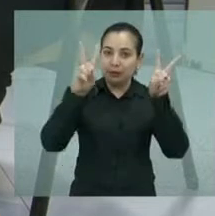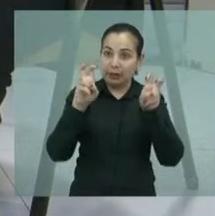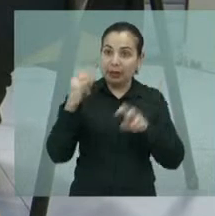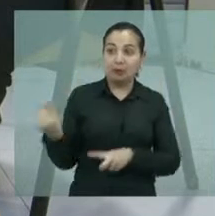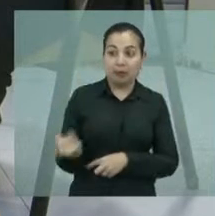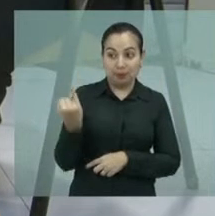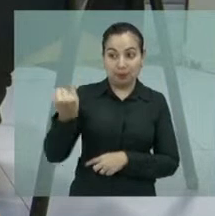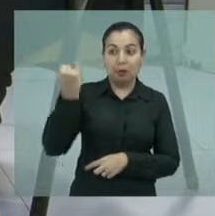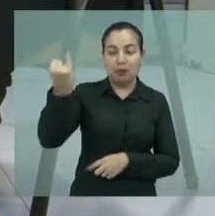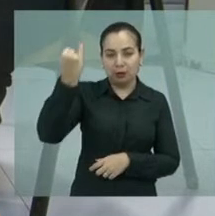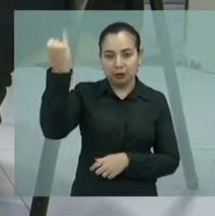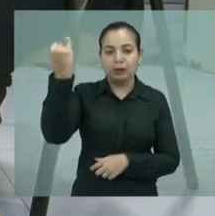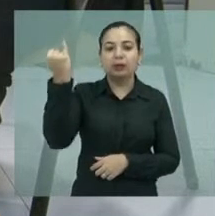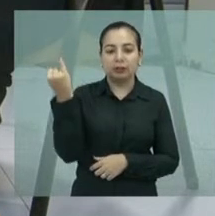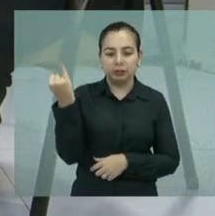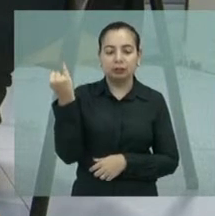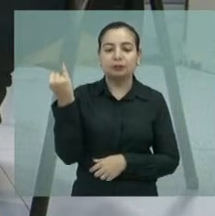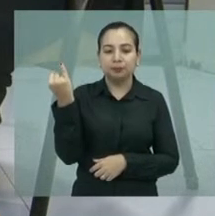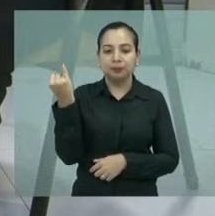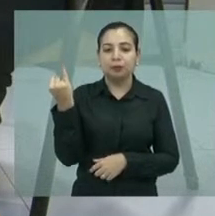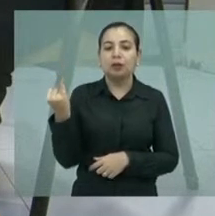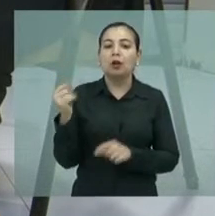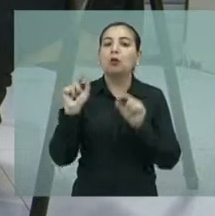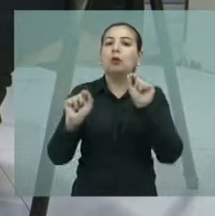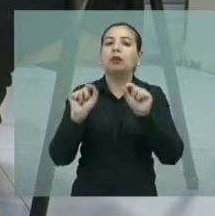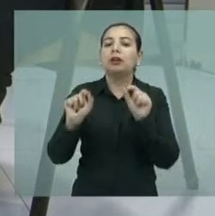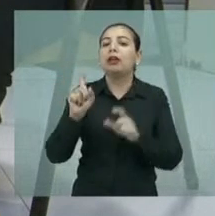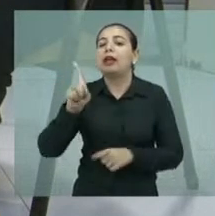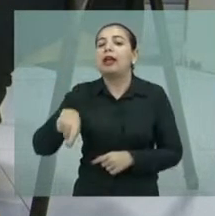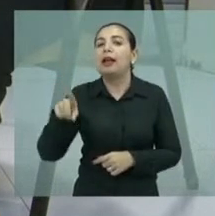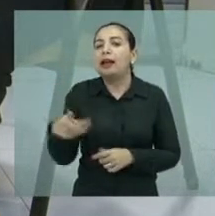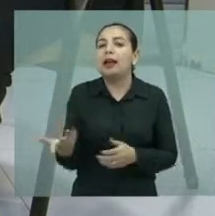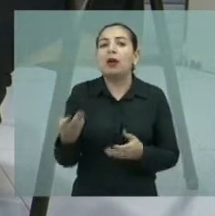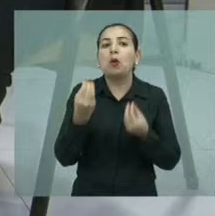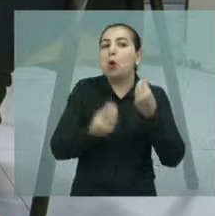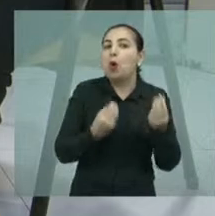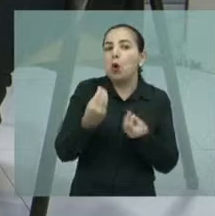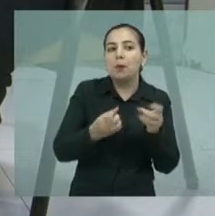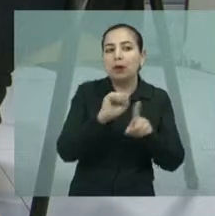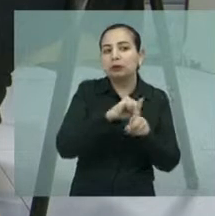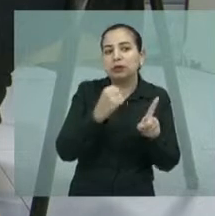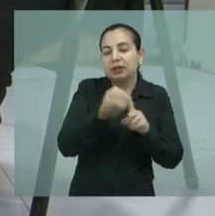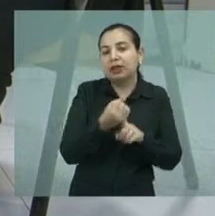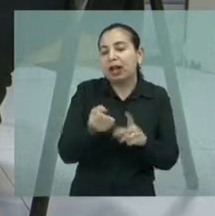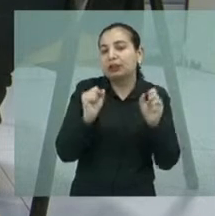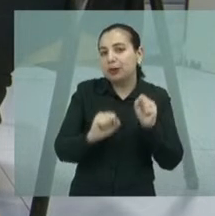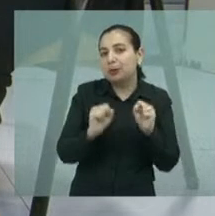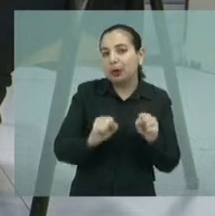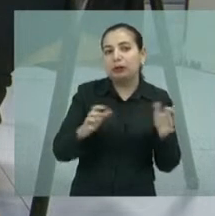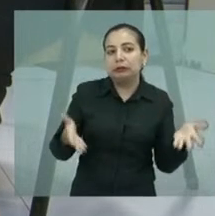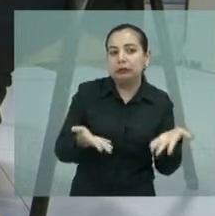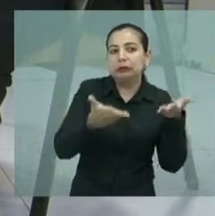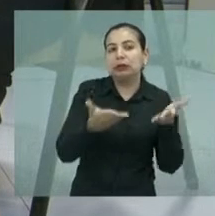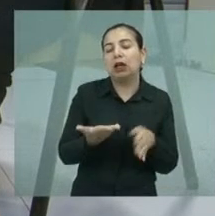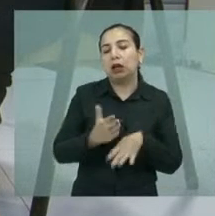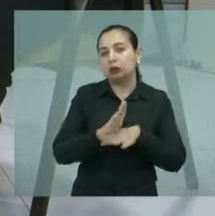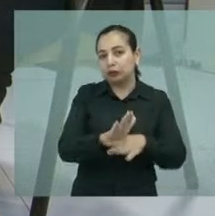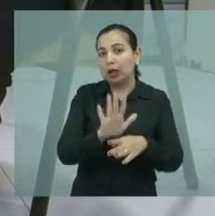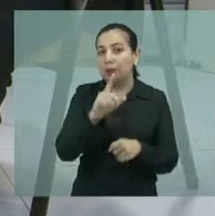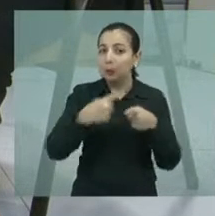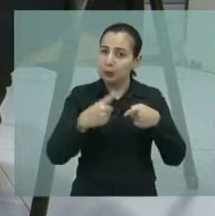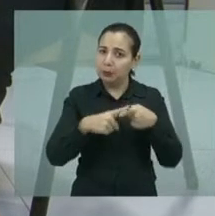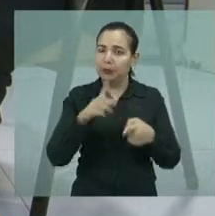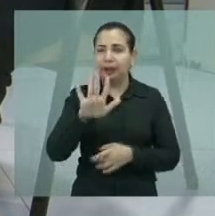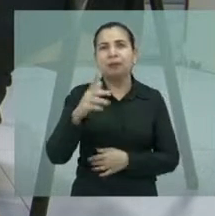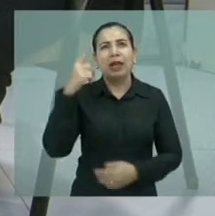considero, aliás, o senhor ressaltou inclusive, que é o engajamento da sociedade, né? Isso aí é fundamental. As pessoas não podem